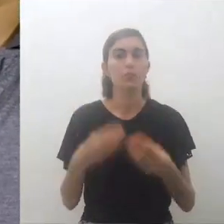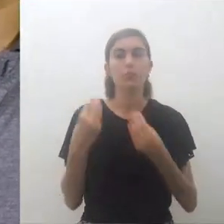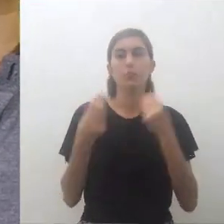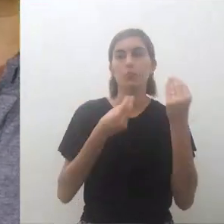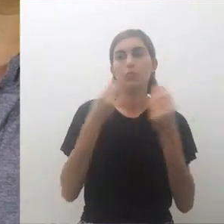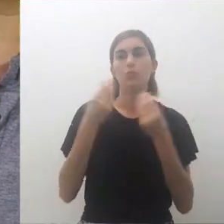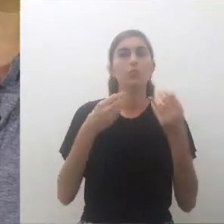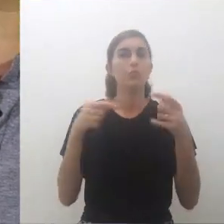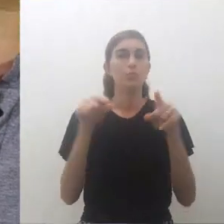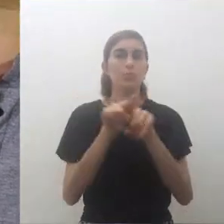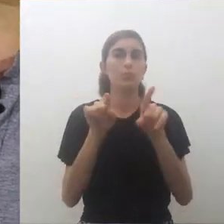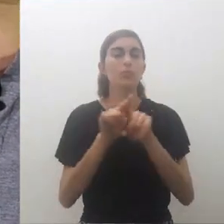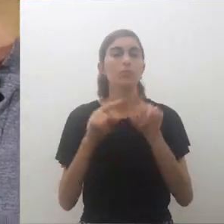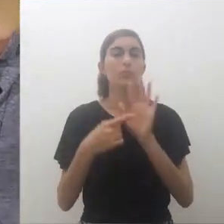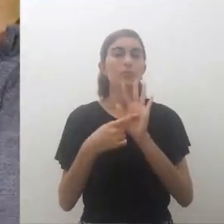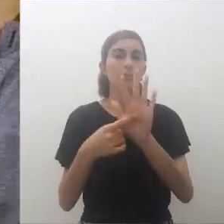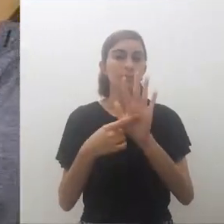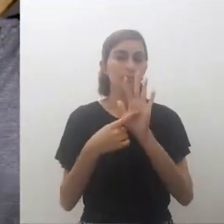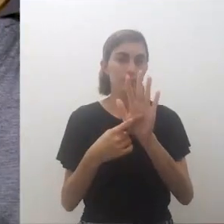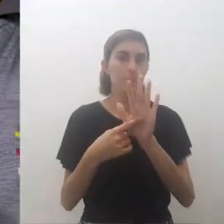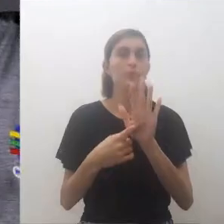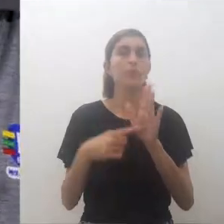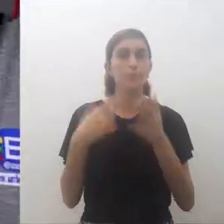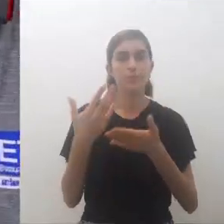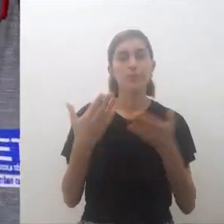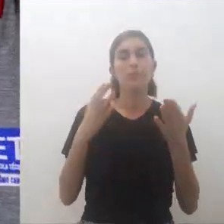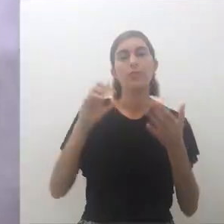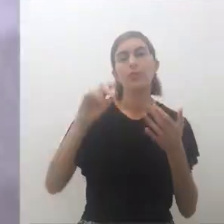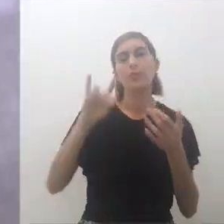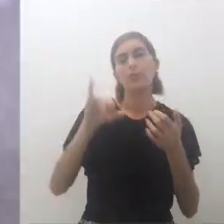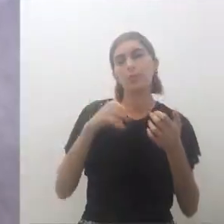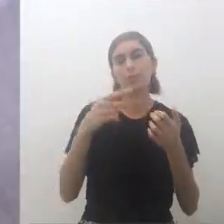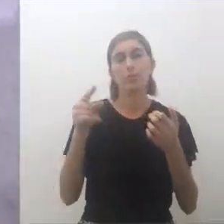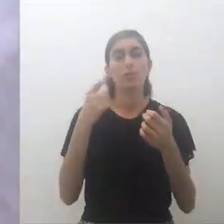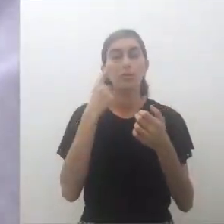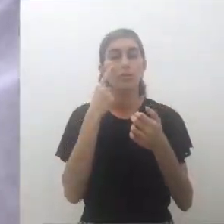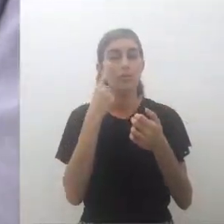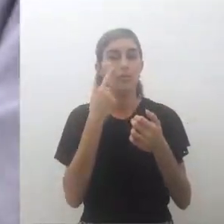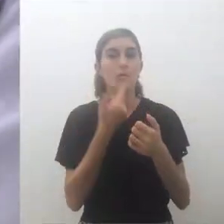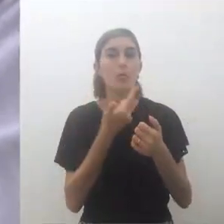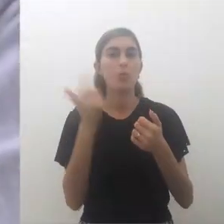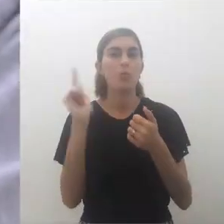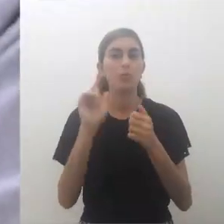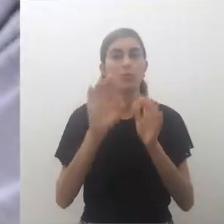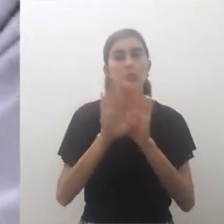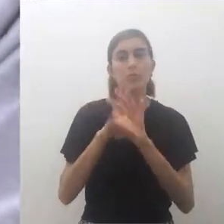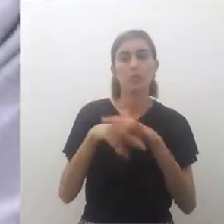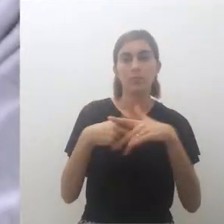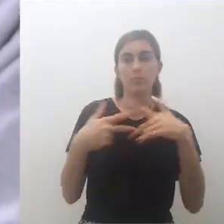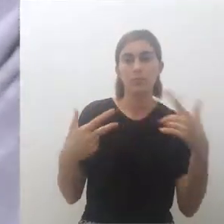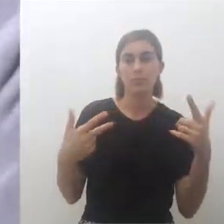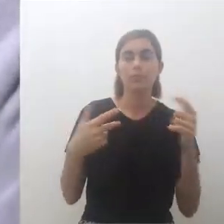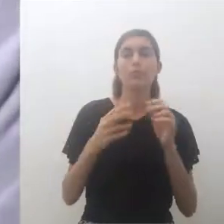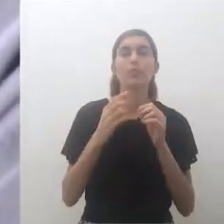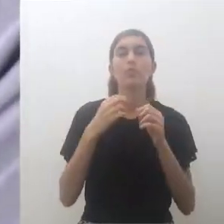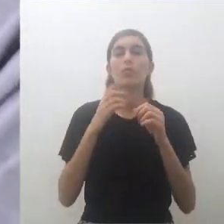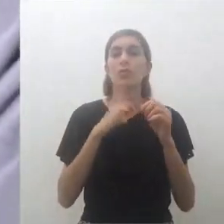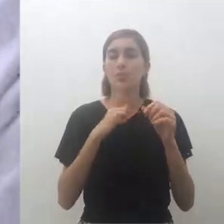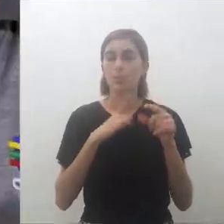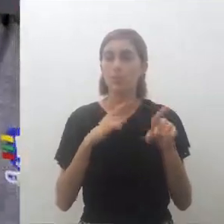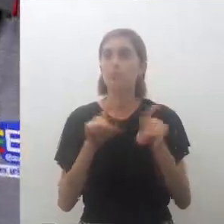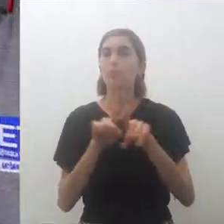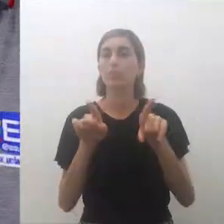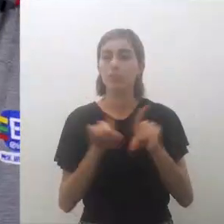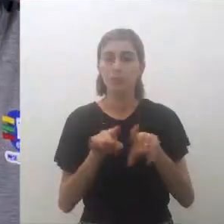eles também apresentam nessa composição. Vamos ver outras composições que gerem